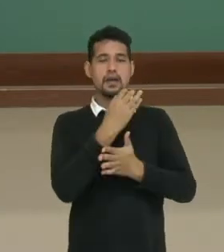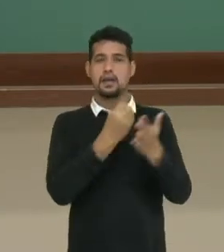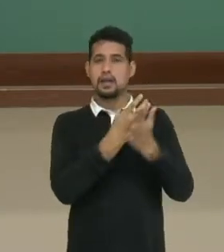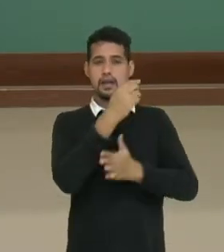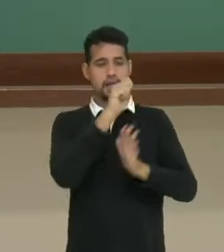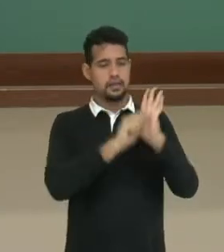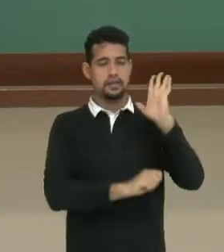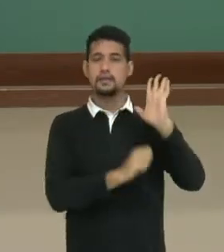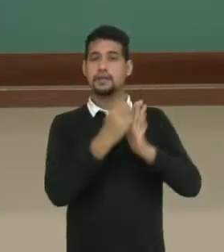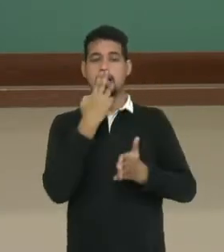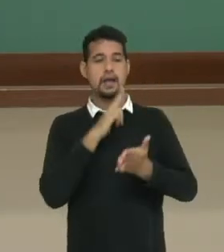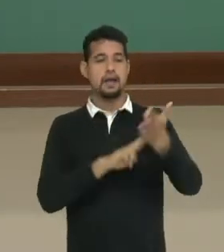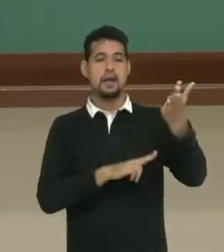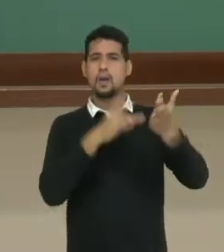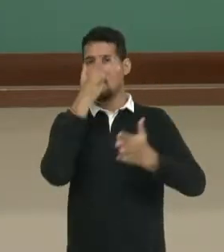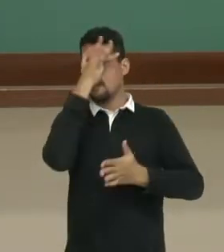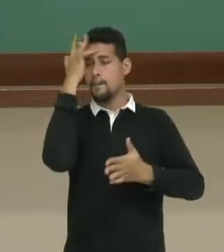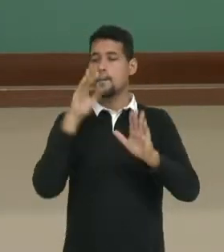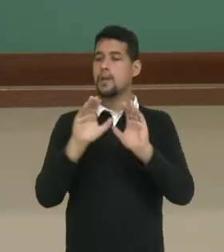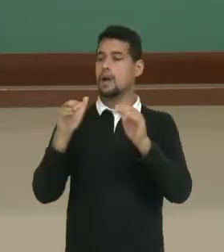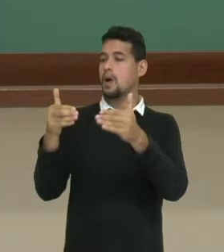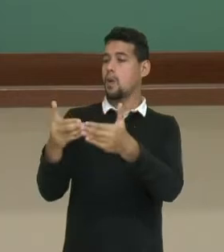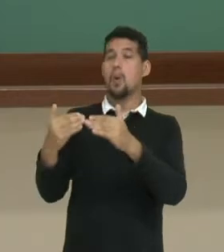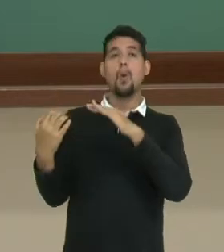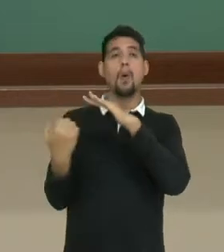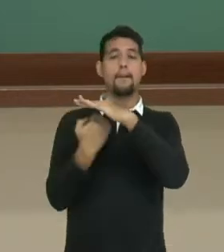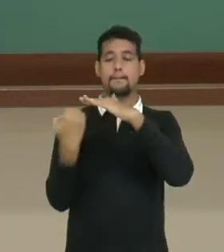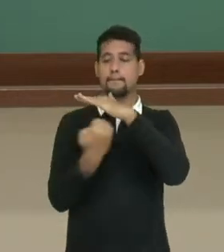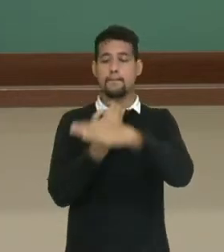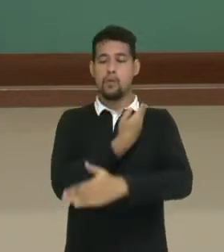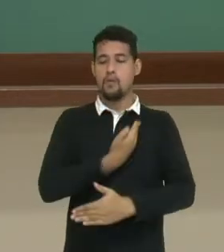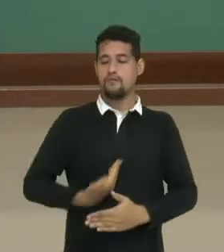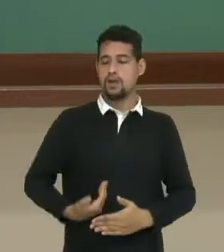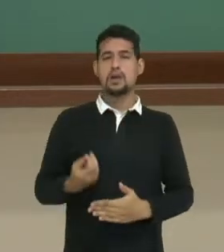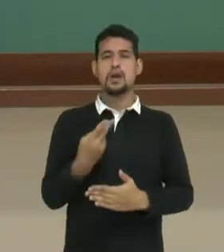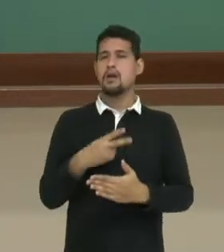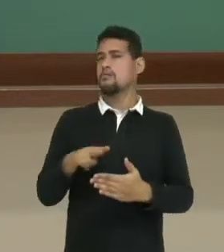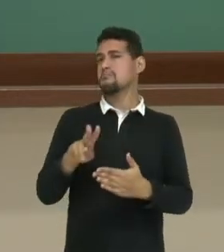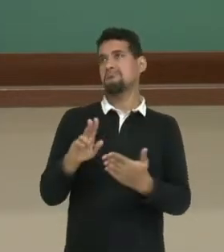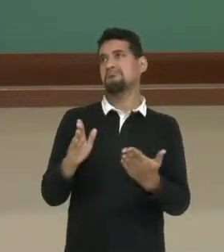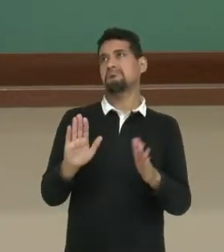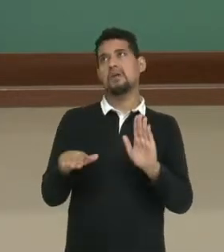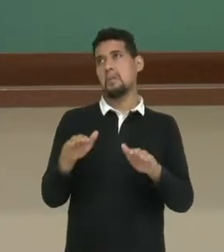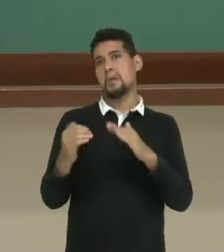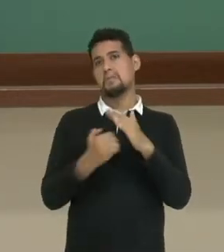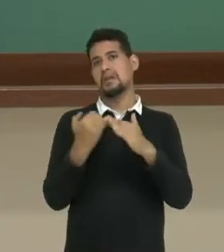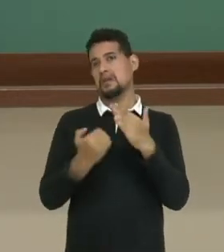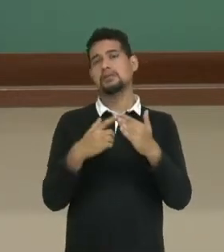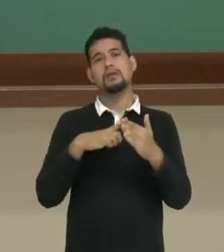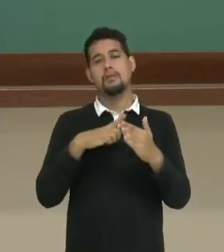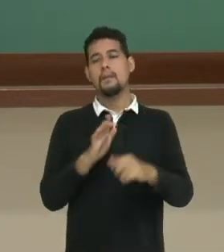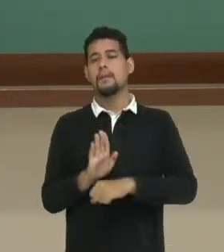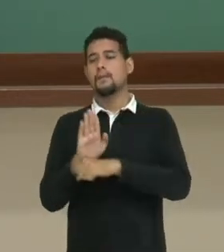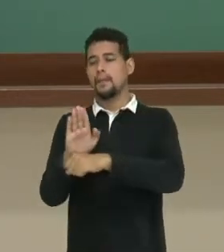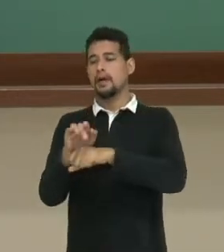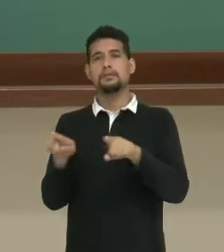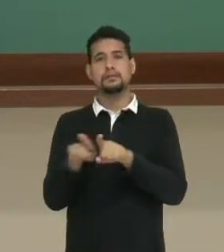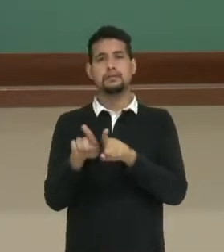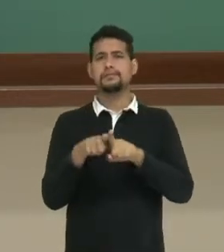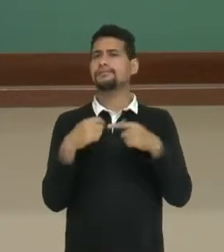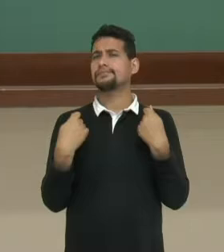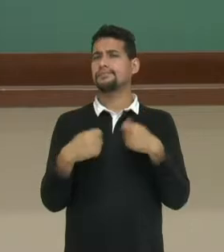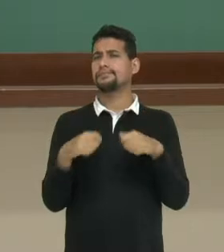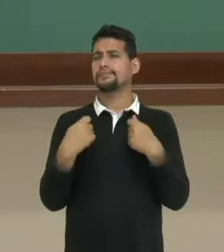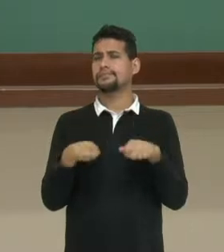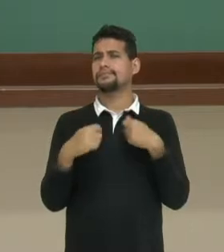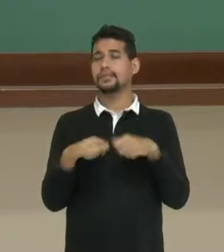e encaminhar essa carta para um órgão público, para um setor responsável para atender o consumidor, aí eu tenho que ter